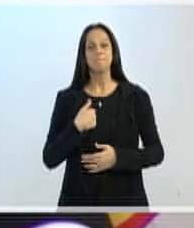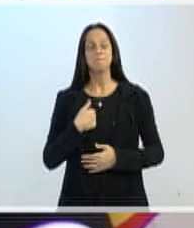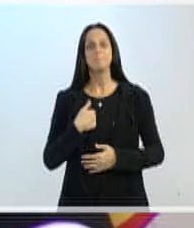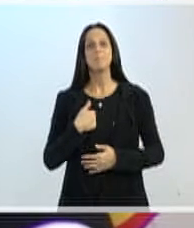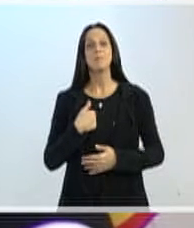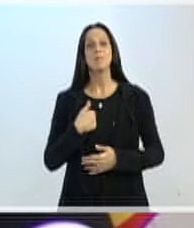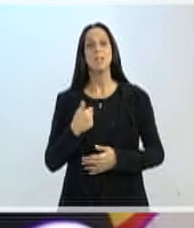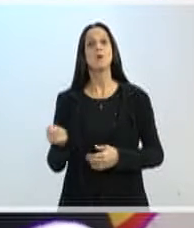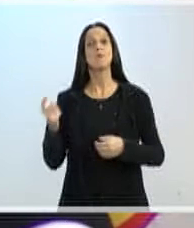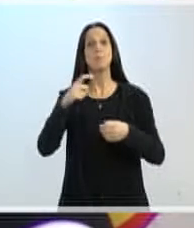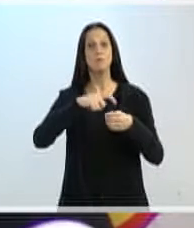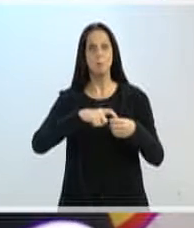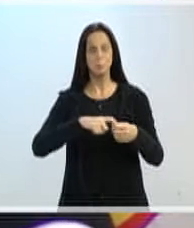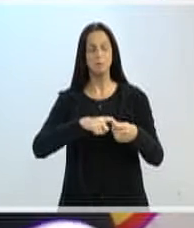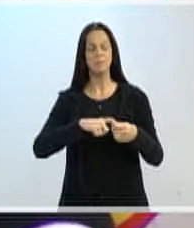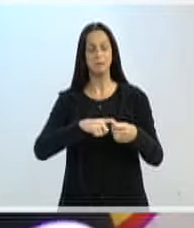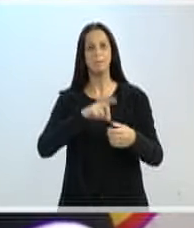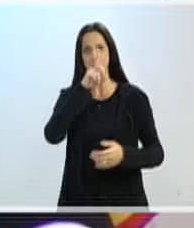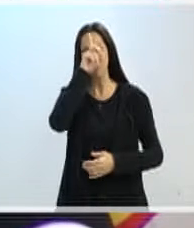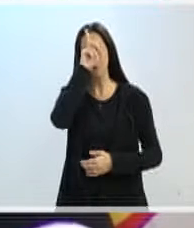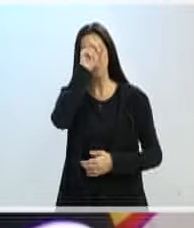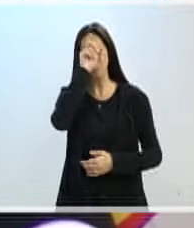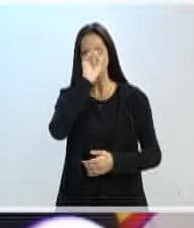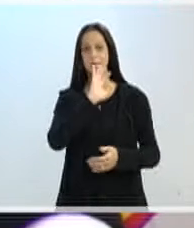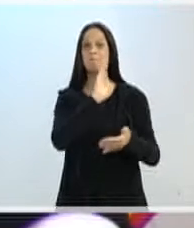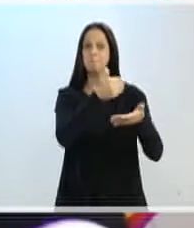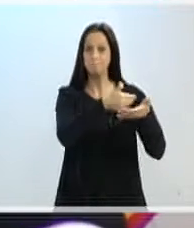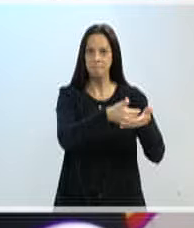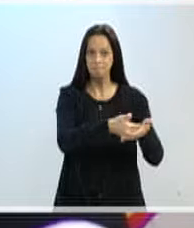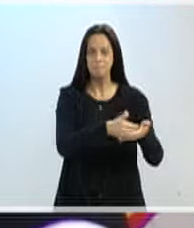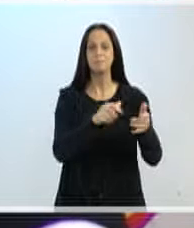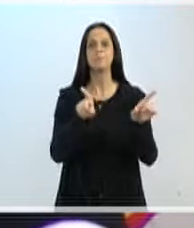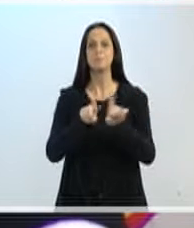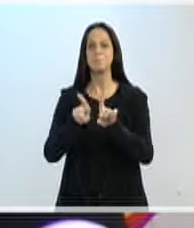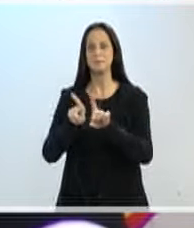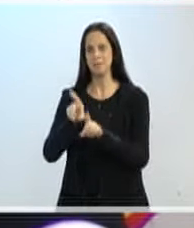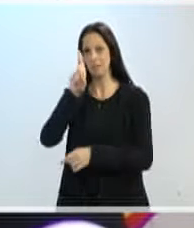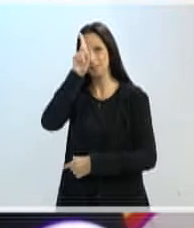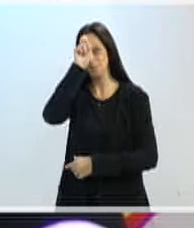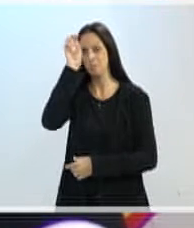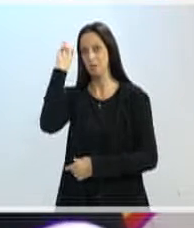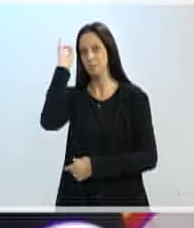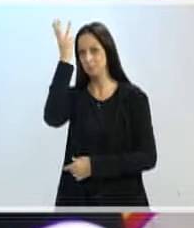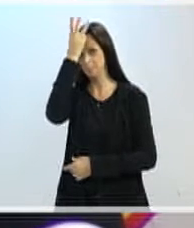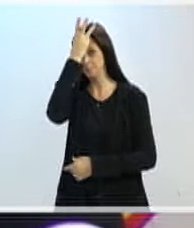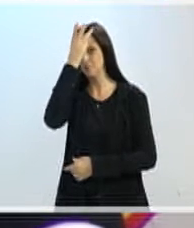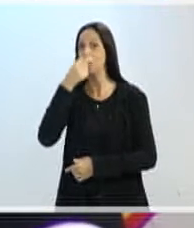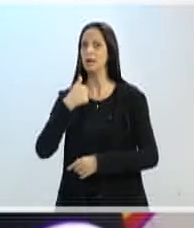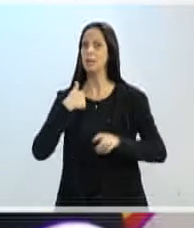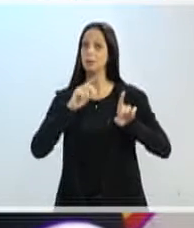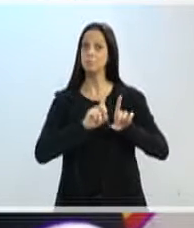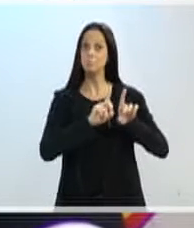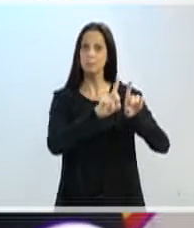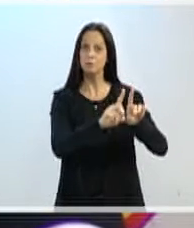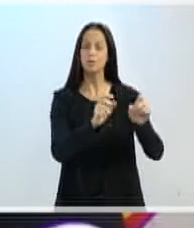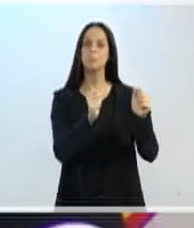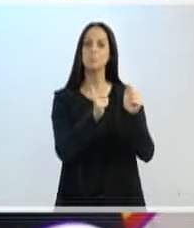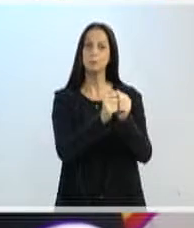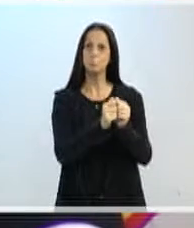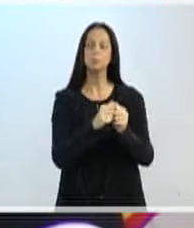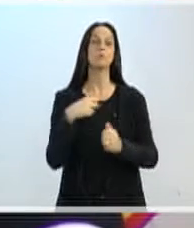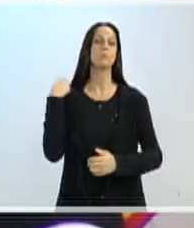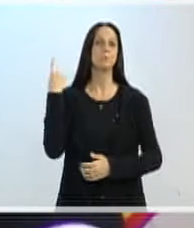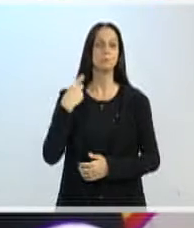hospitais Santo Antônio e Santa Isabel, acompanhado do nosso deputado federal, Gilson